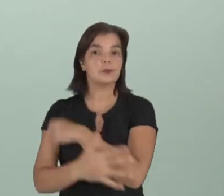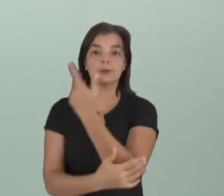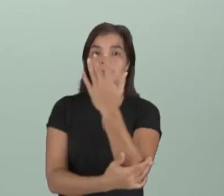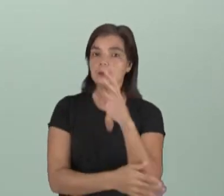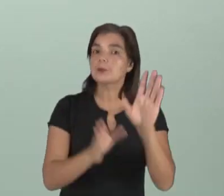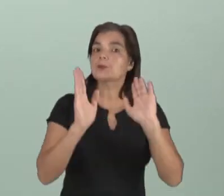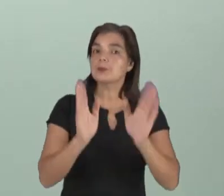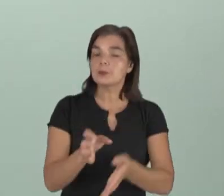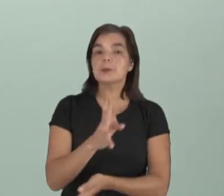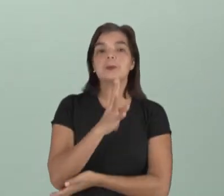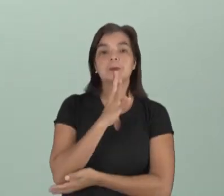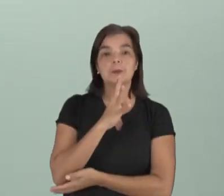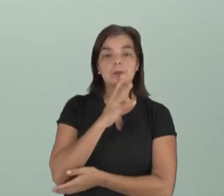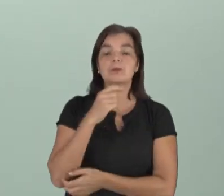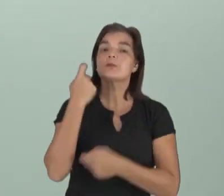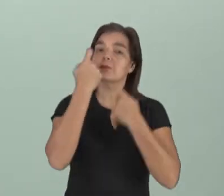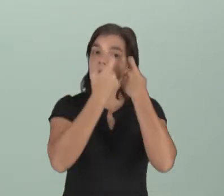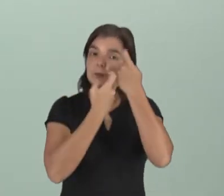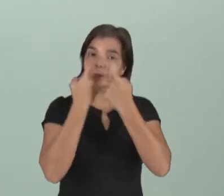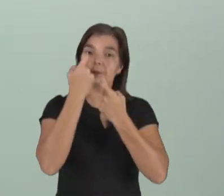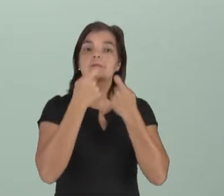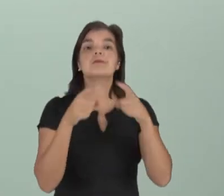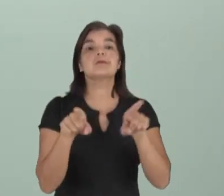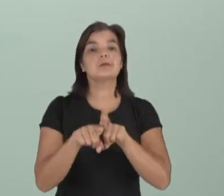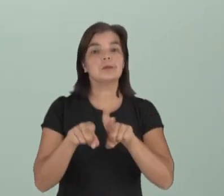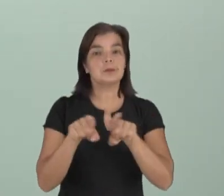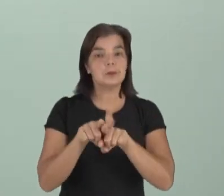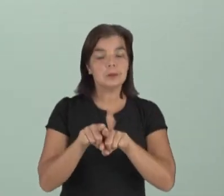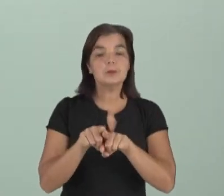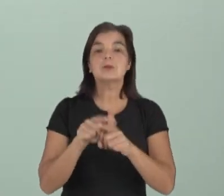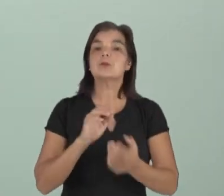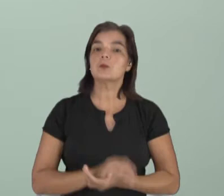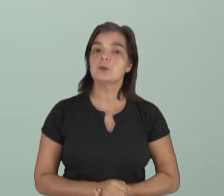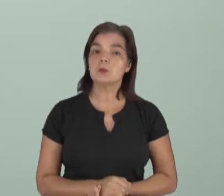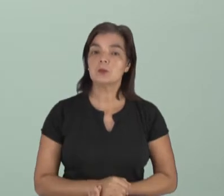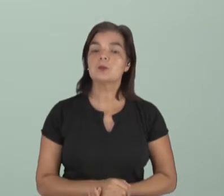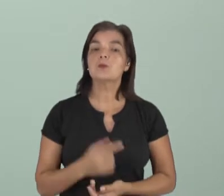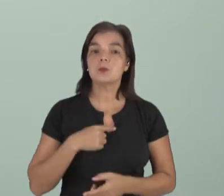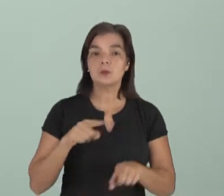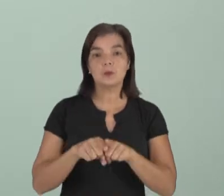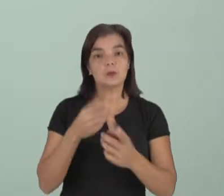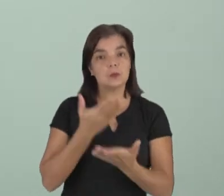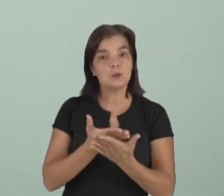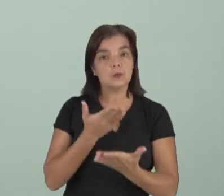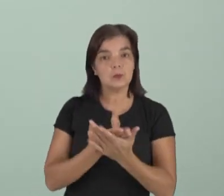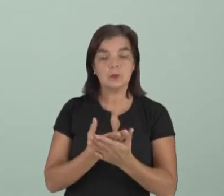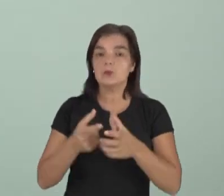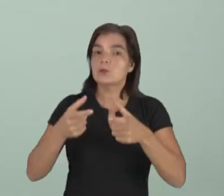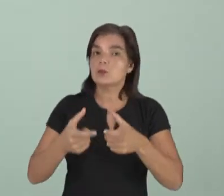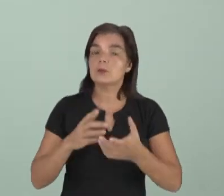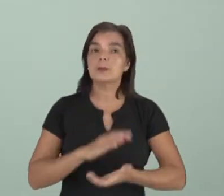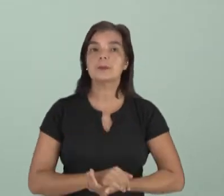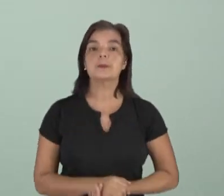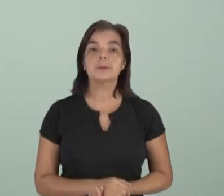nós já conhecemos, tem preocupado ainda mais os grandes estudiosos que estudam essa